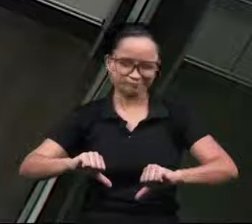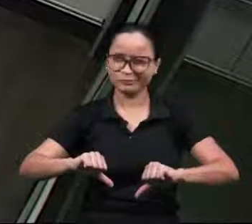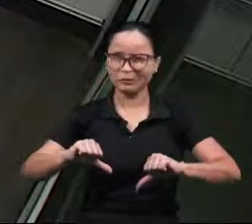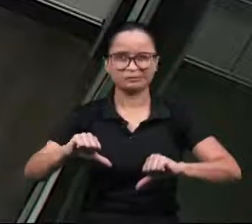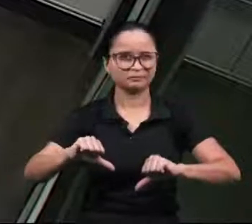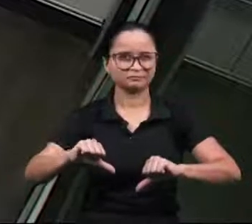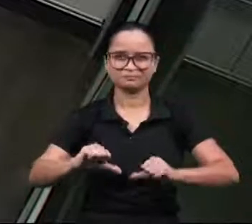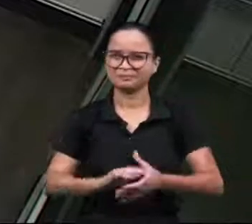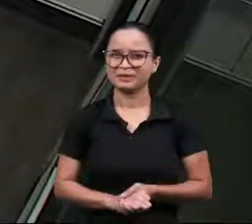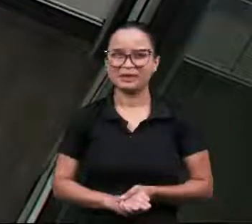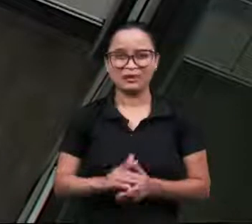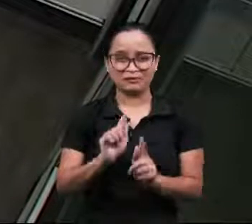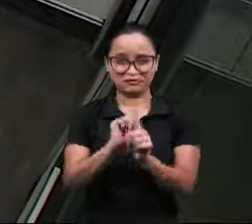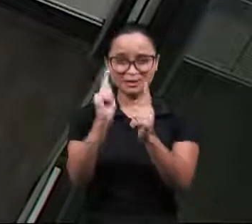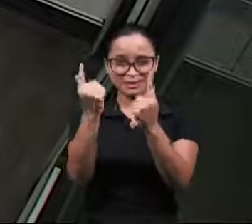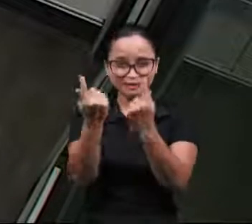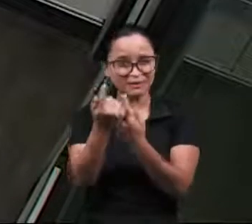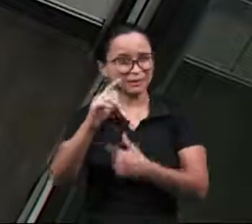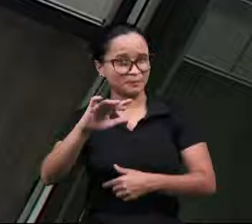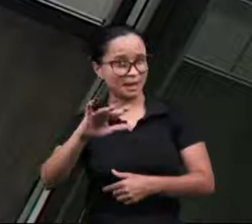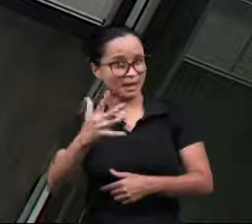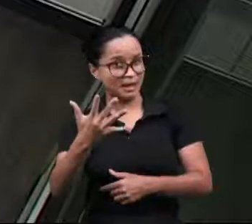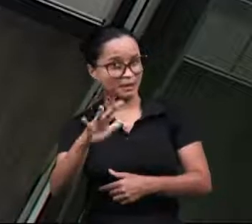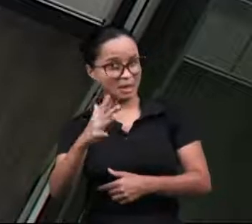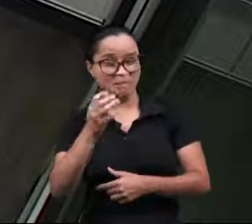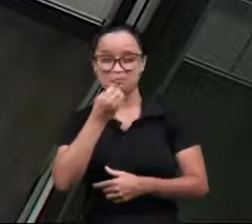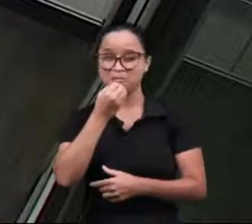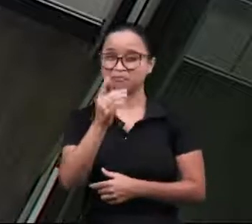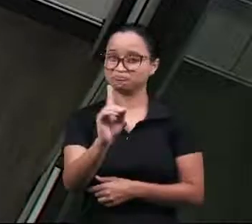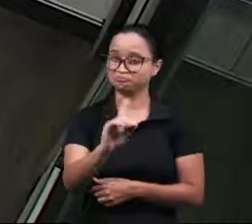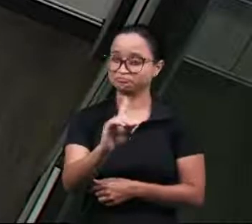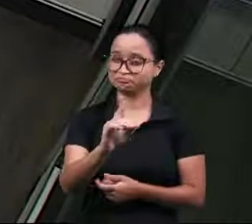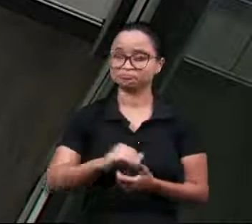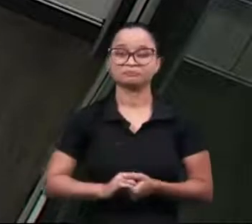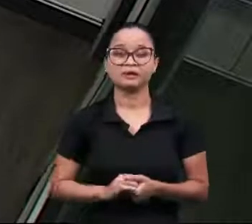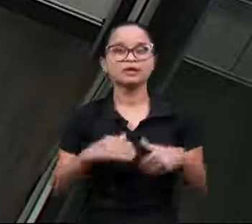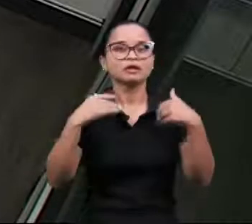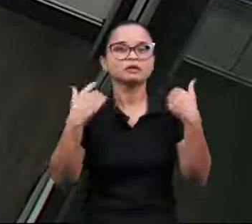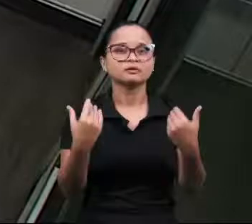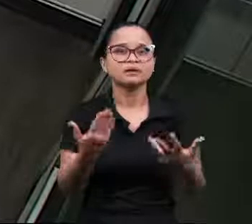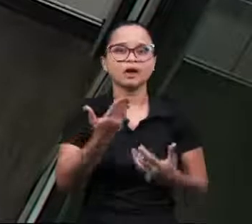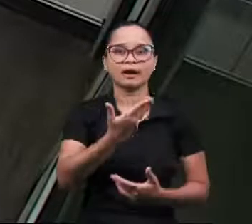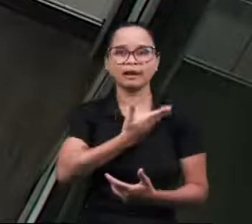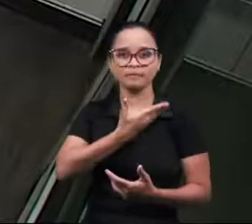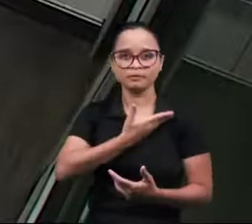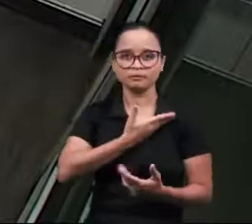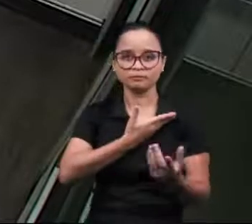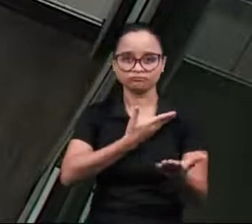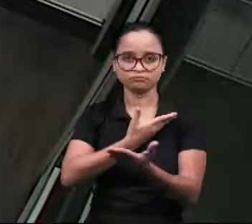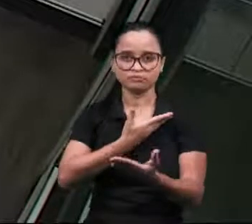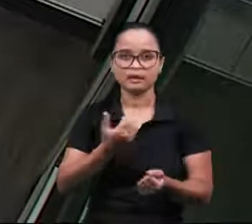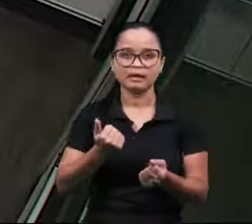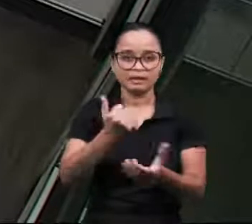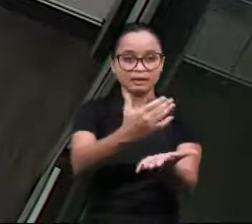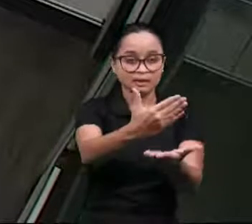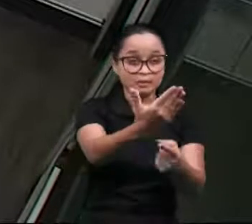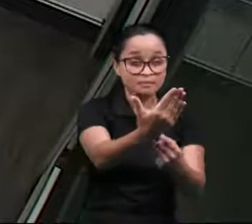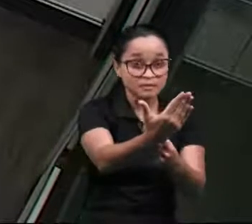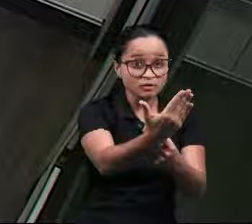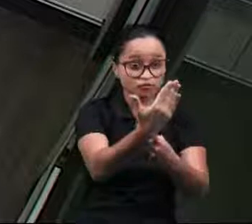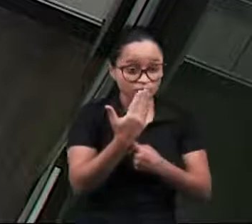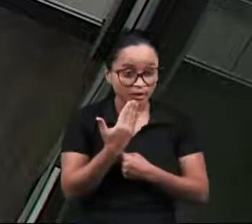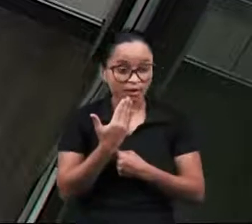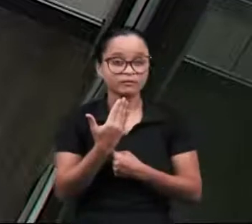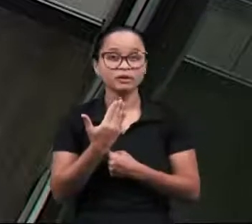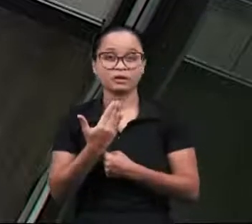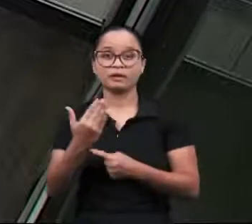ou menos. Também não era bom. Então, meus colegas me ajudavam na geografia e na